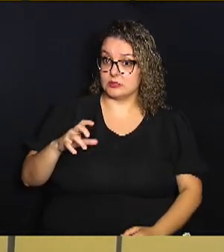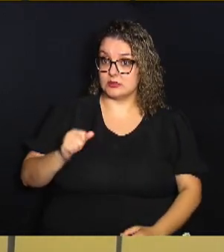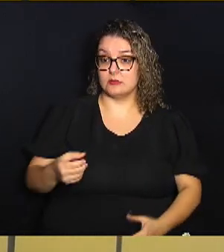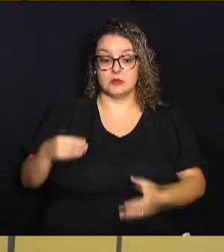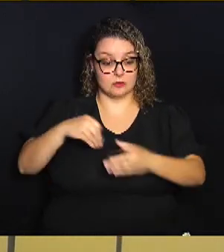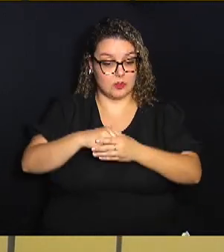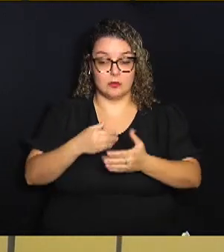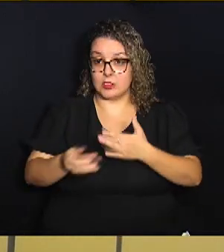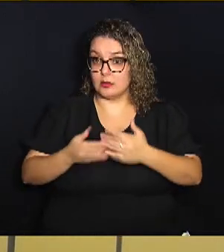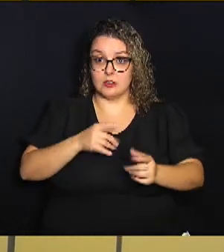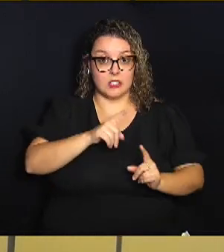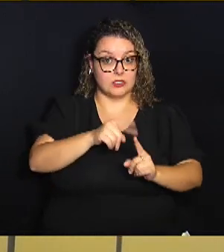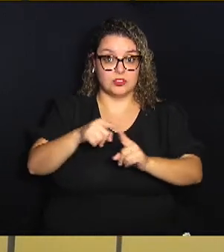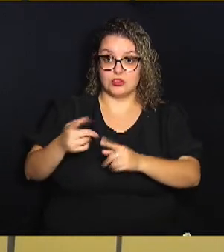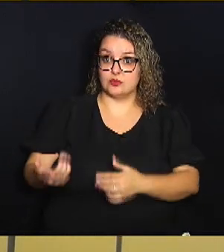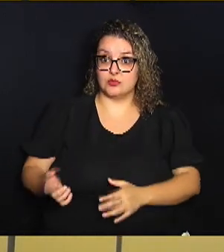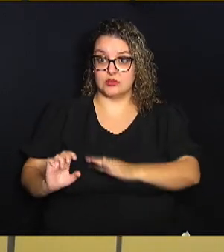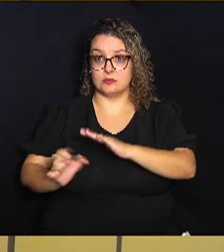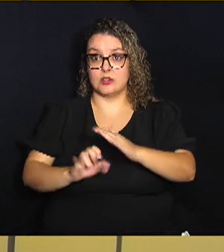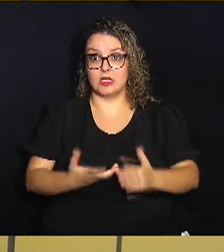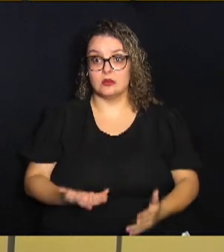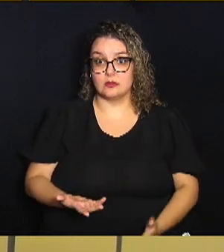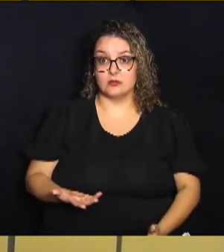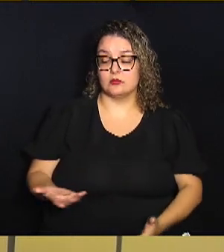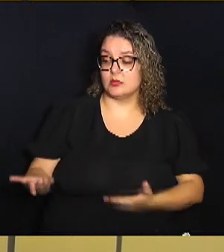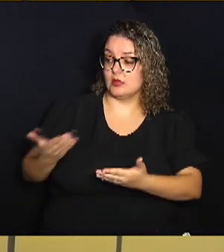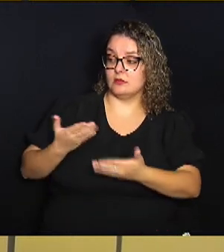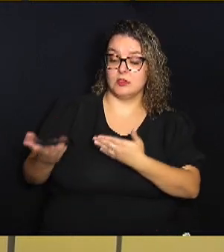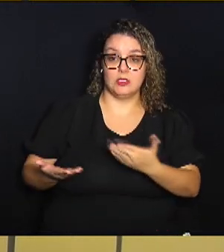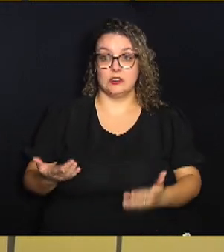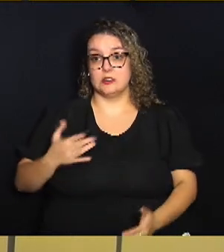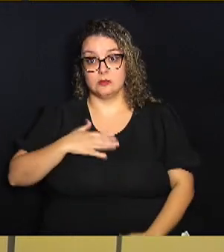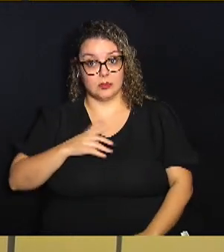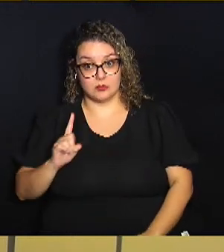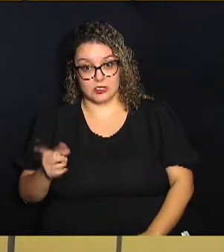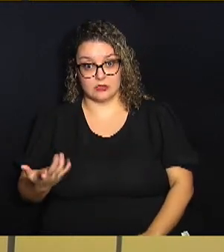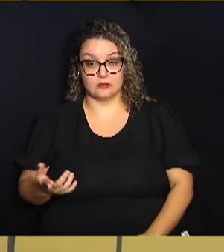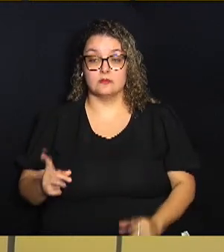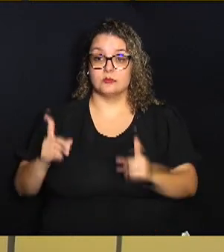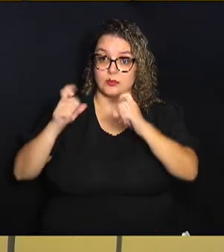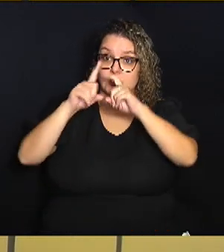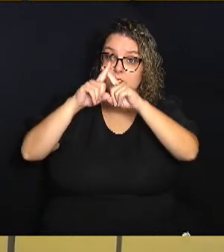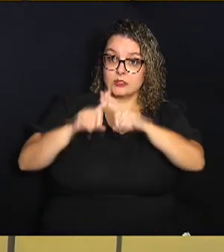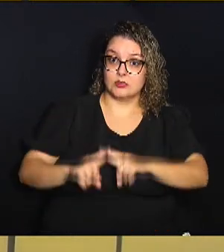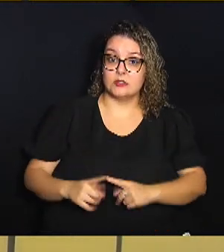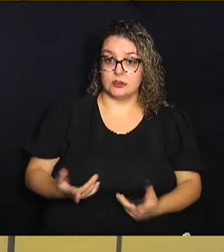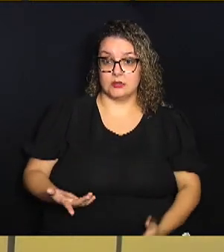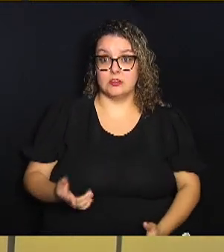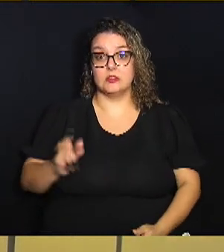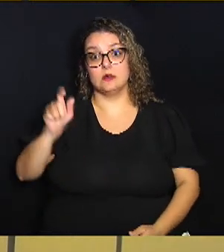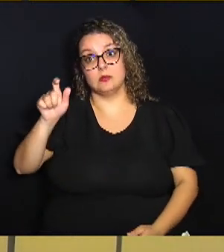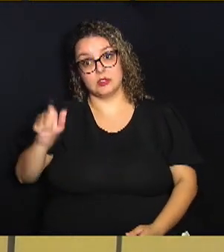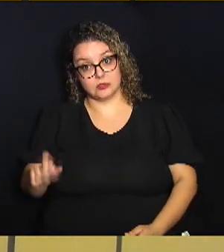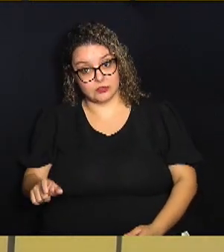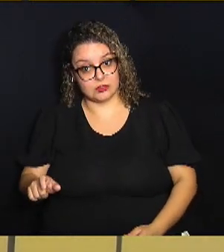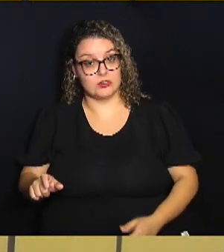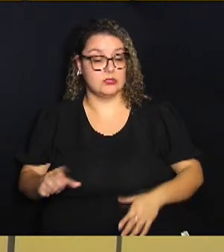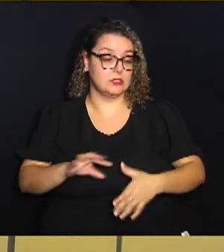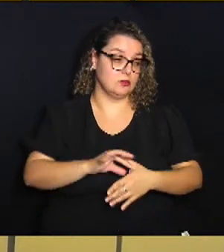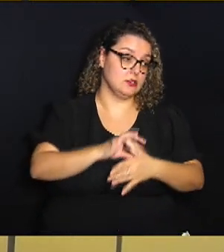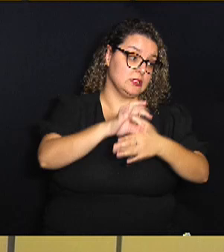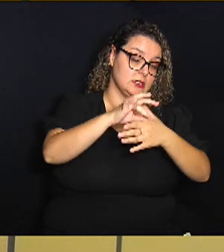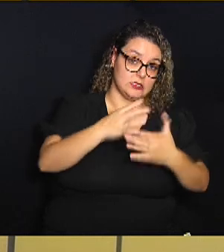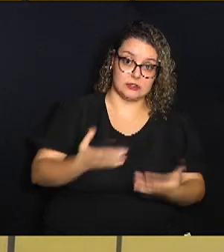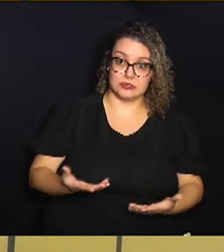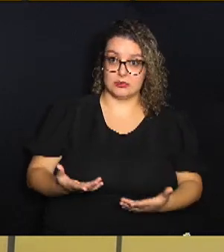para qualquer tipo de empresa. O quanto eu troco com a área do lado, que não é a minha, mas que passa por desafios semelhantes, porque são pessoas, são líderes, e